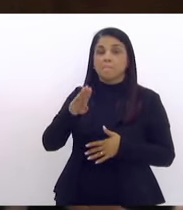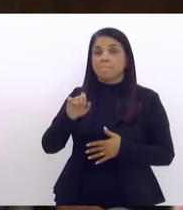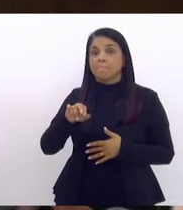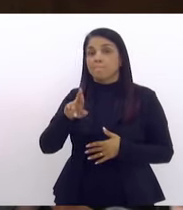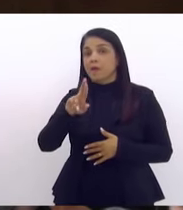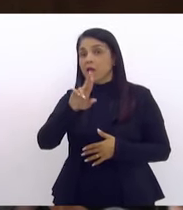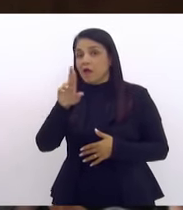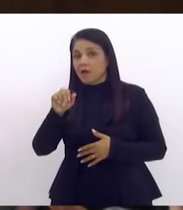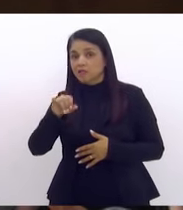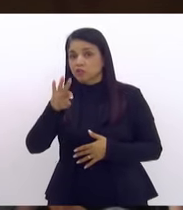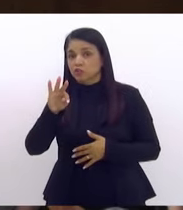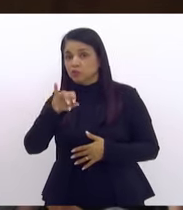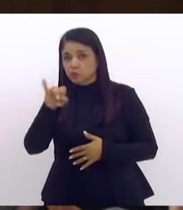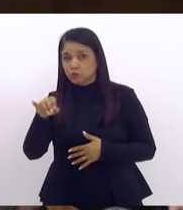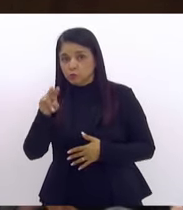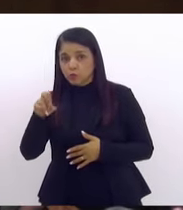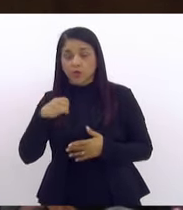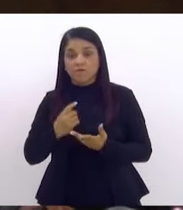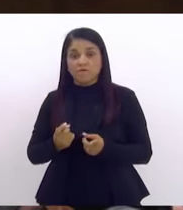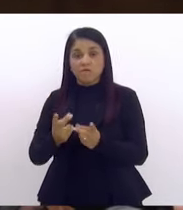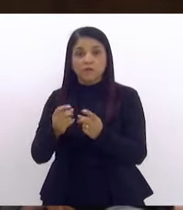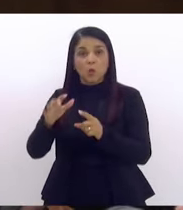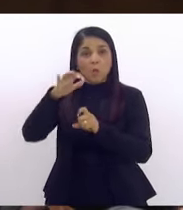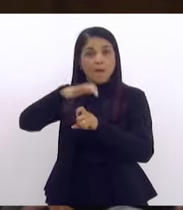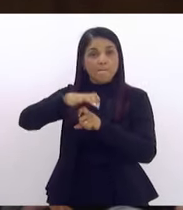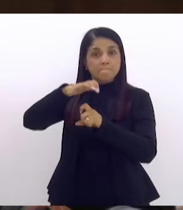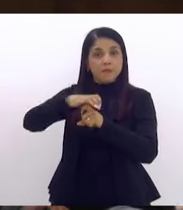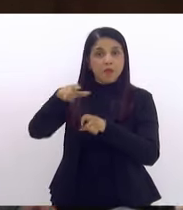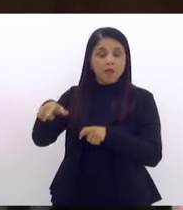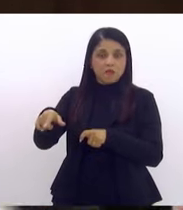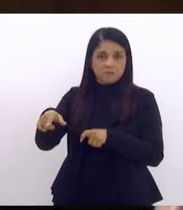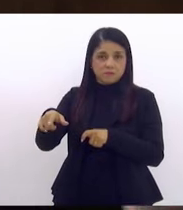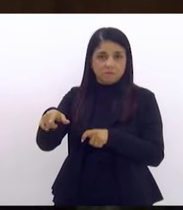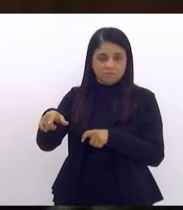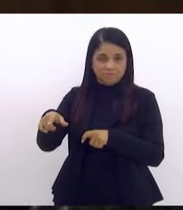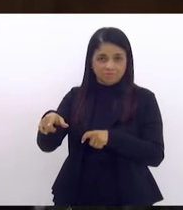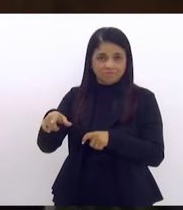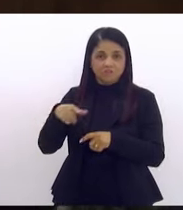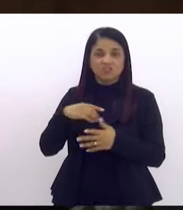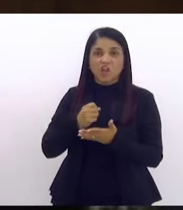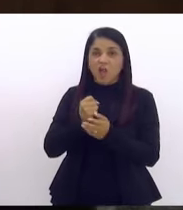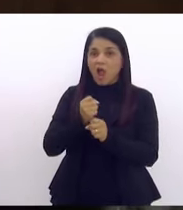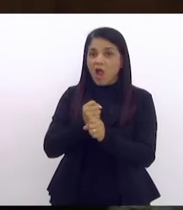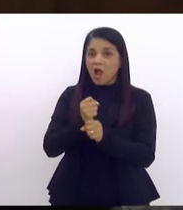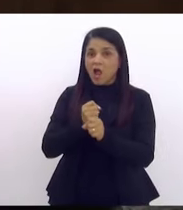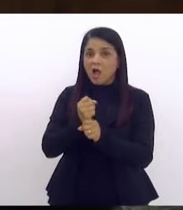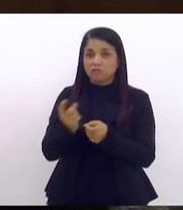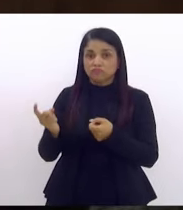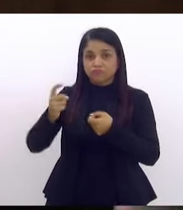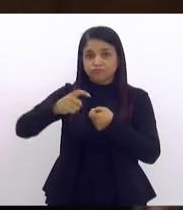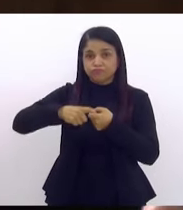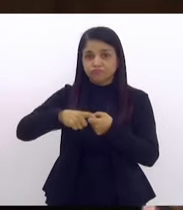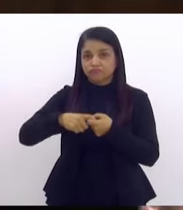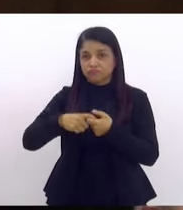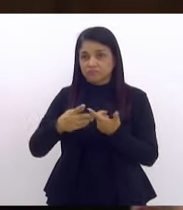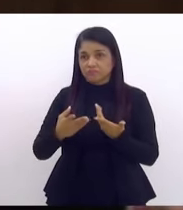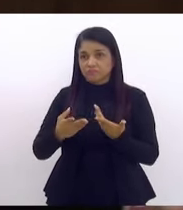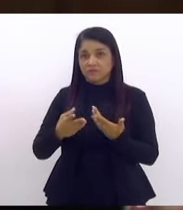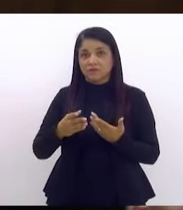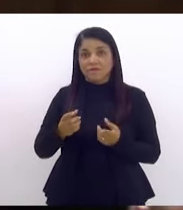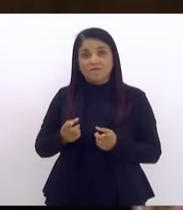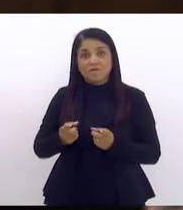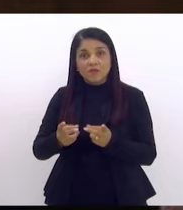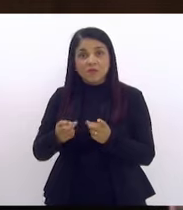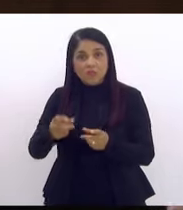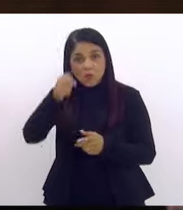uma praça que o condomínio Riviera tem um documento de concessão há não sei quantos anos, vendeu uma praça, o prefeito vendeu uma